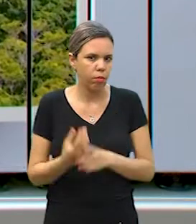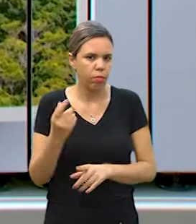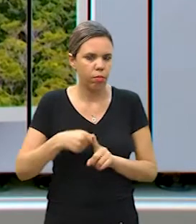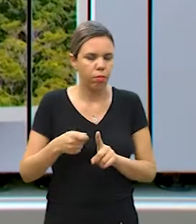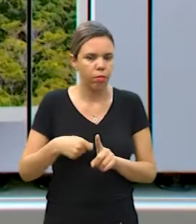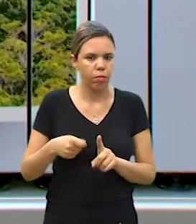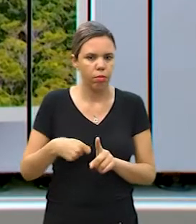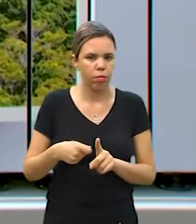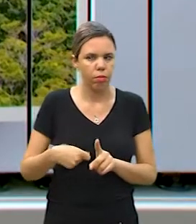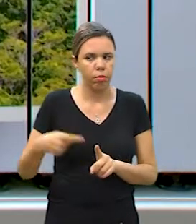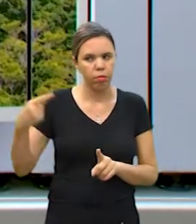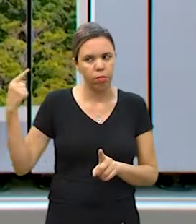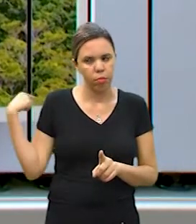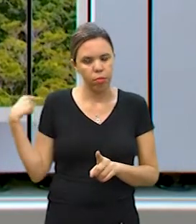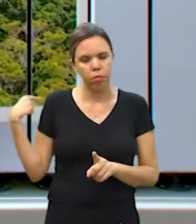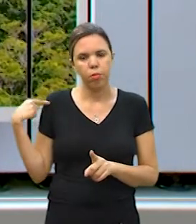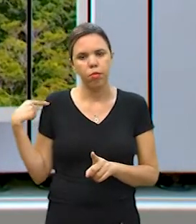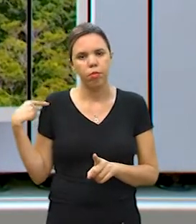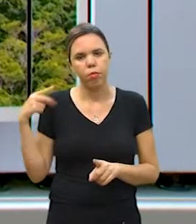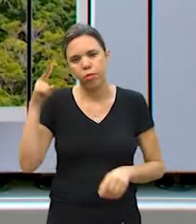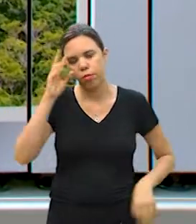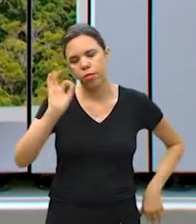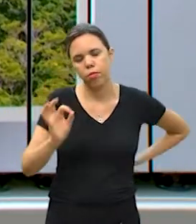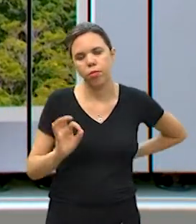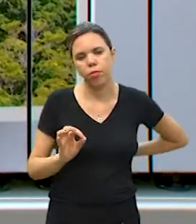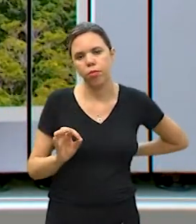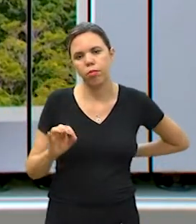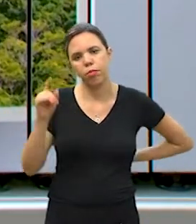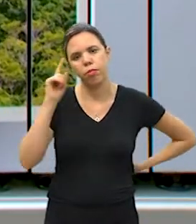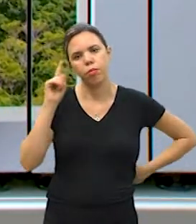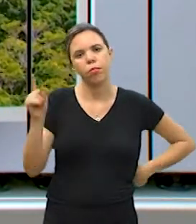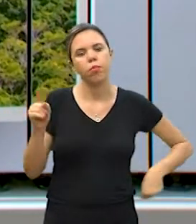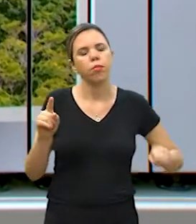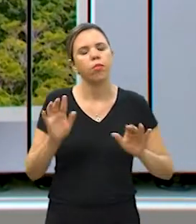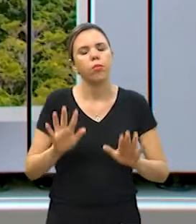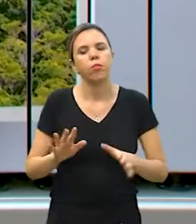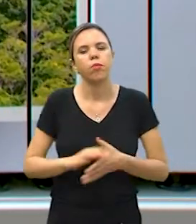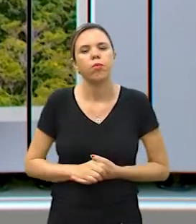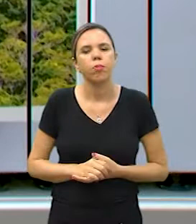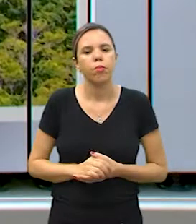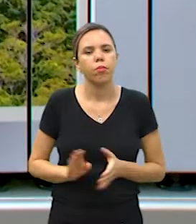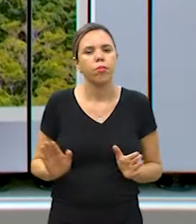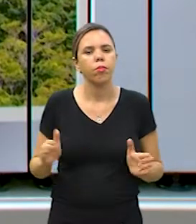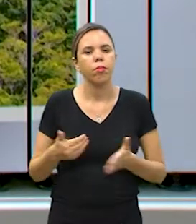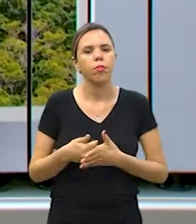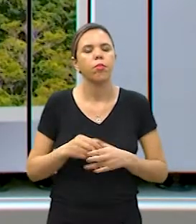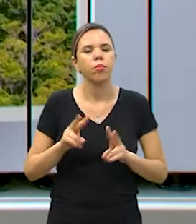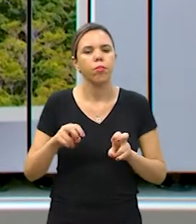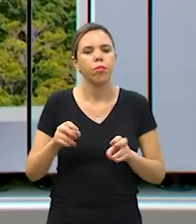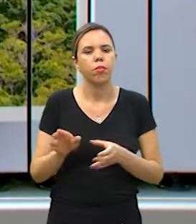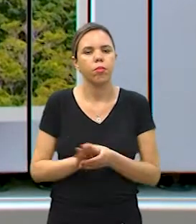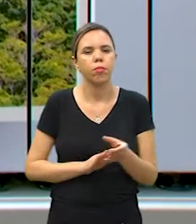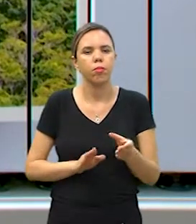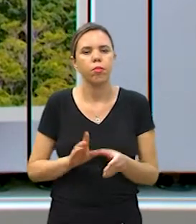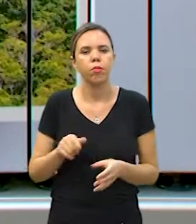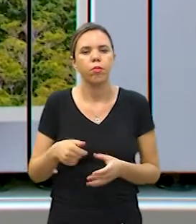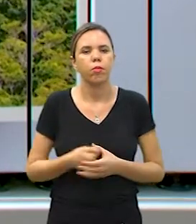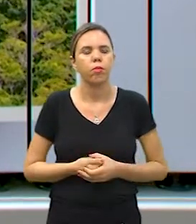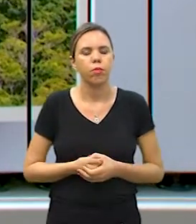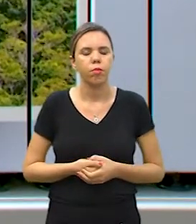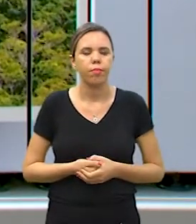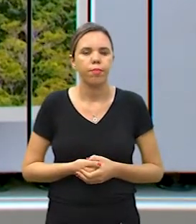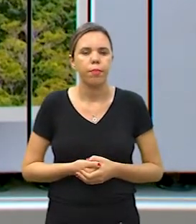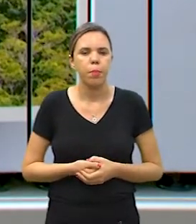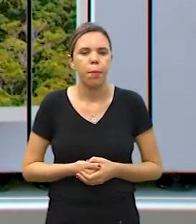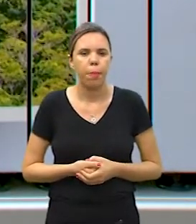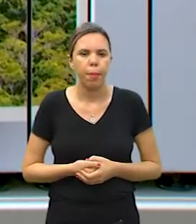aconteceu alguns meses atrás, eu não me lembro bem a data, mas fecha suas recomendações com isso,